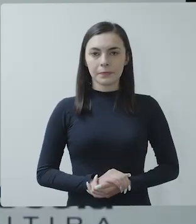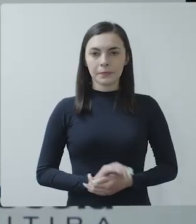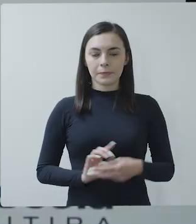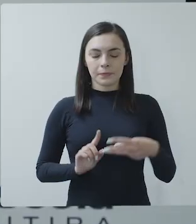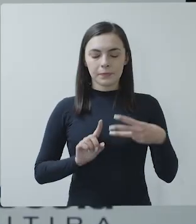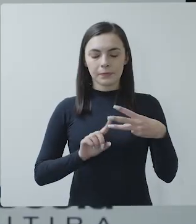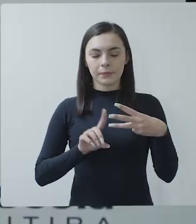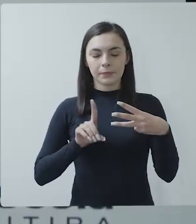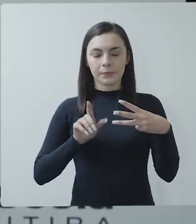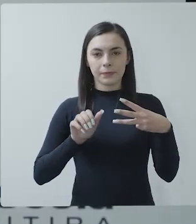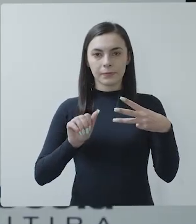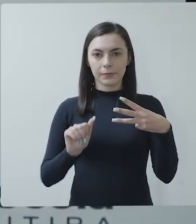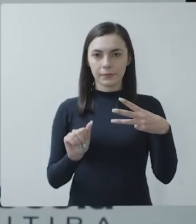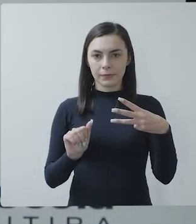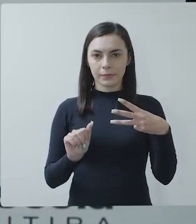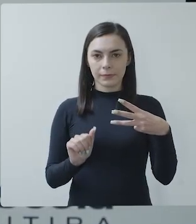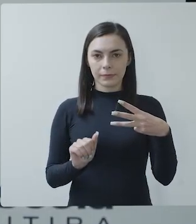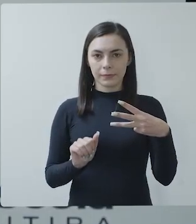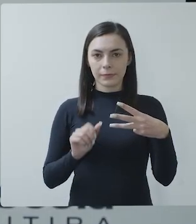da.